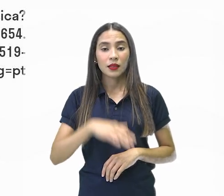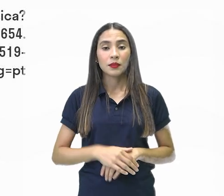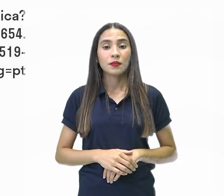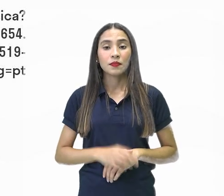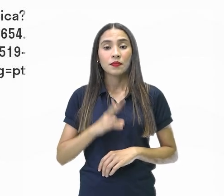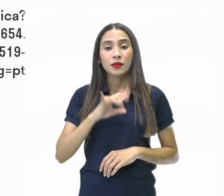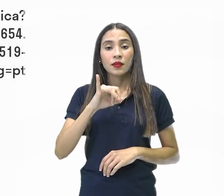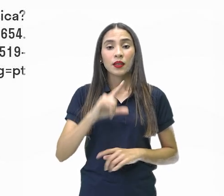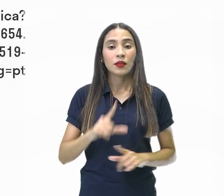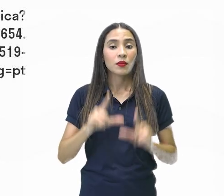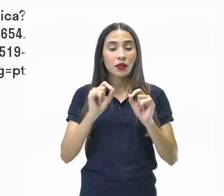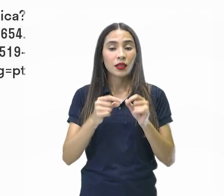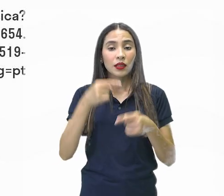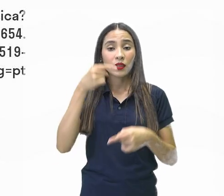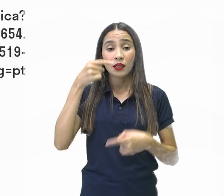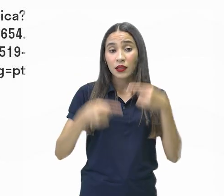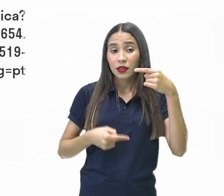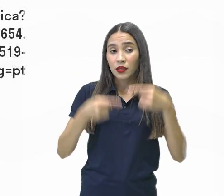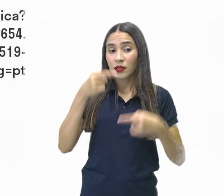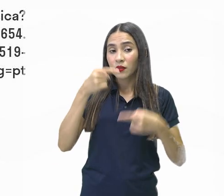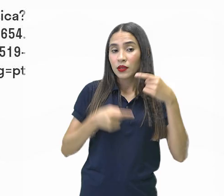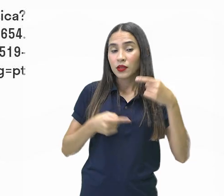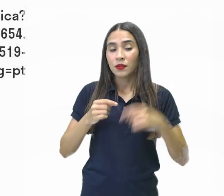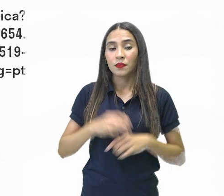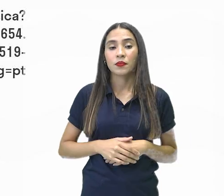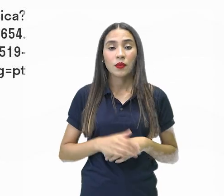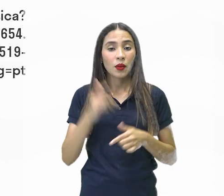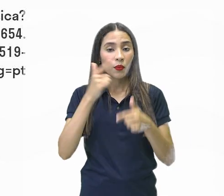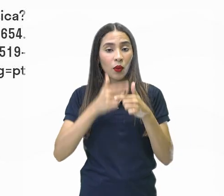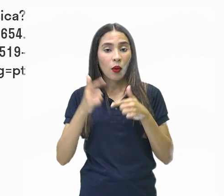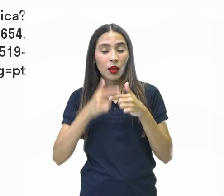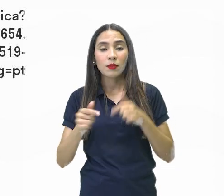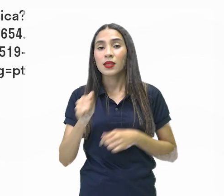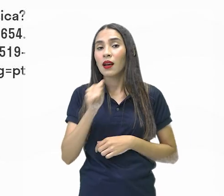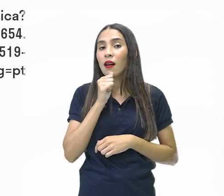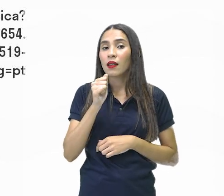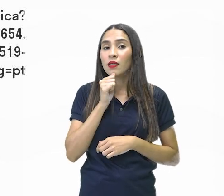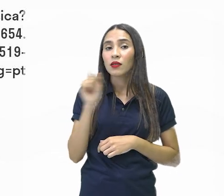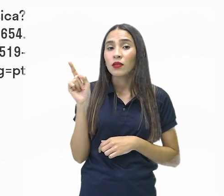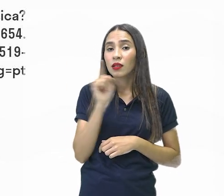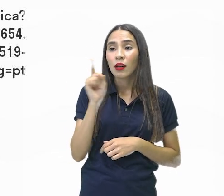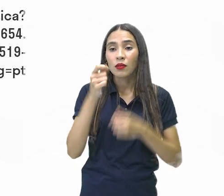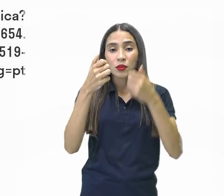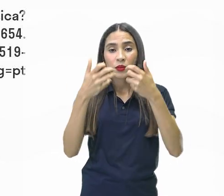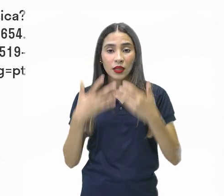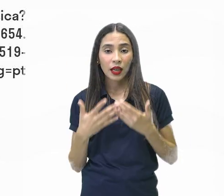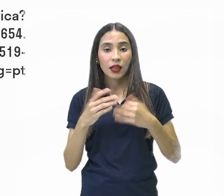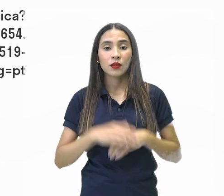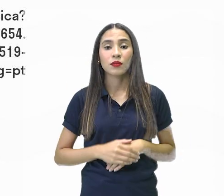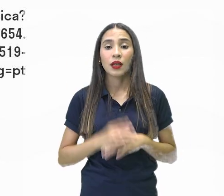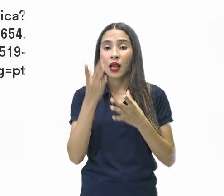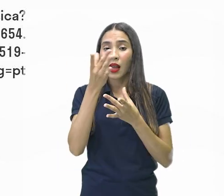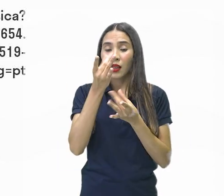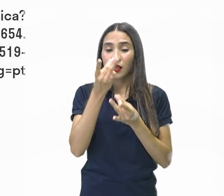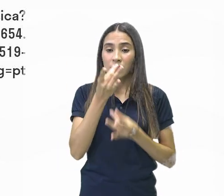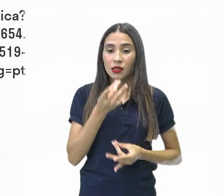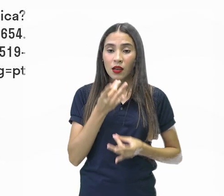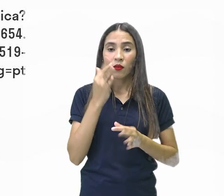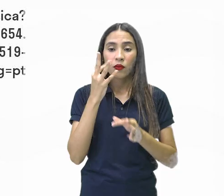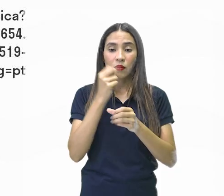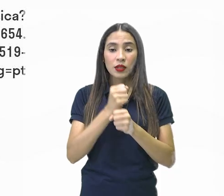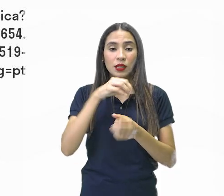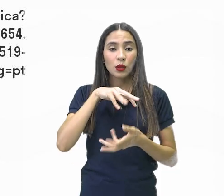área que discute os problemas não resolvidos da